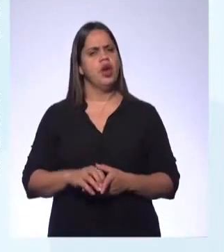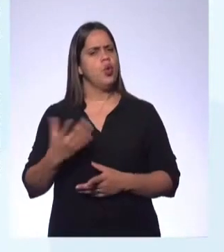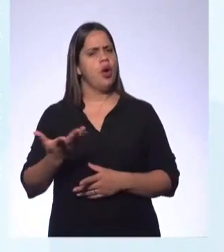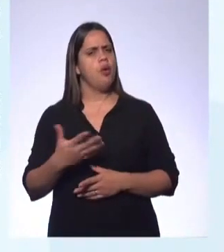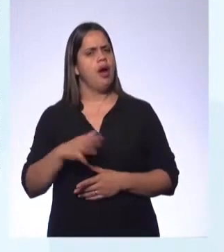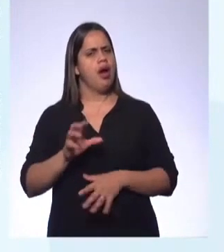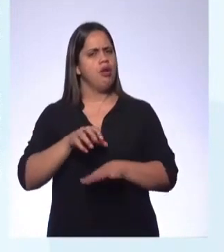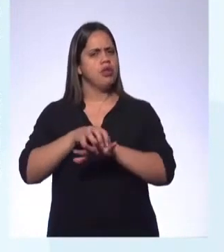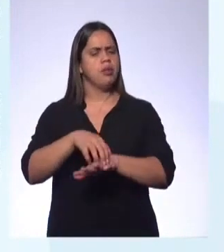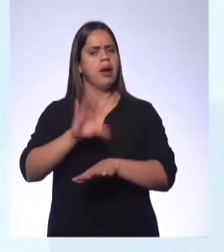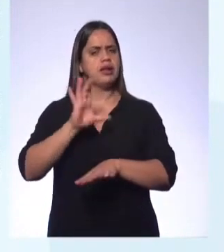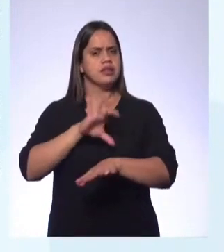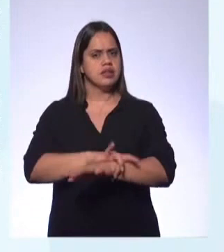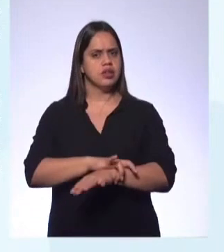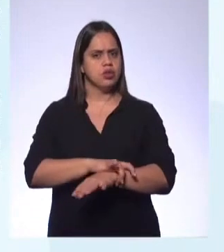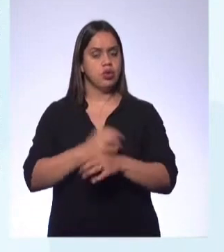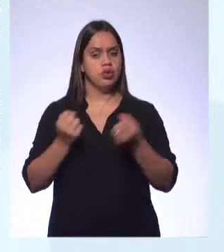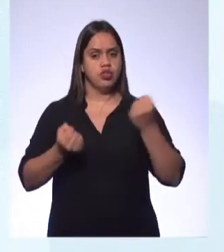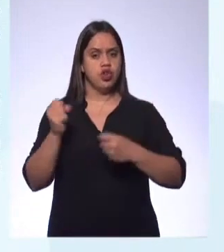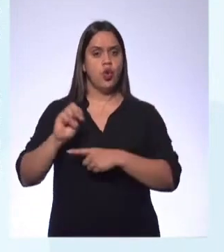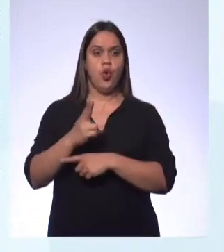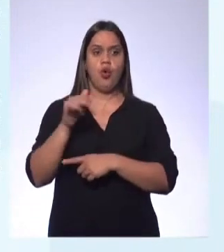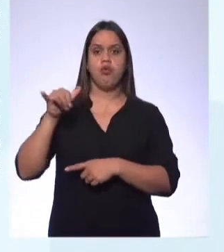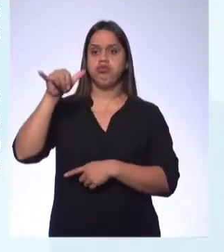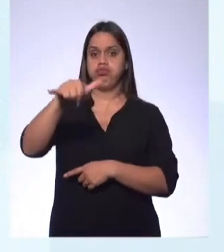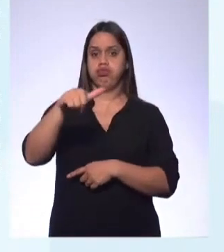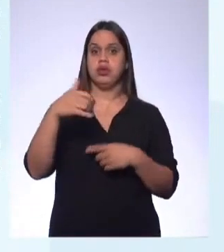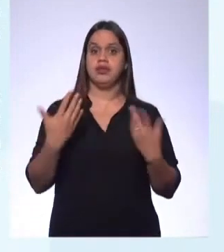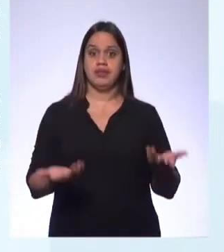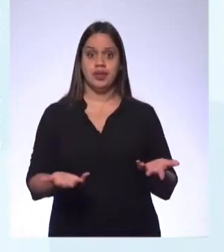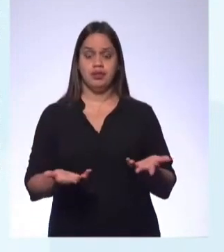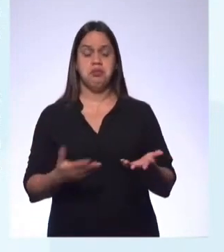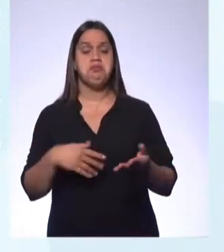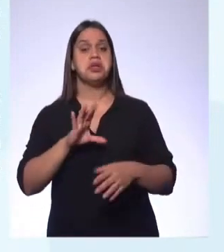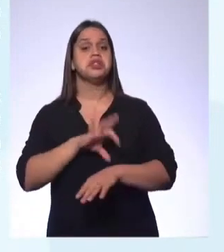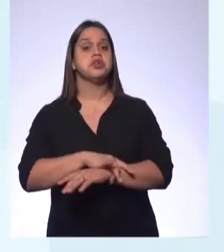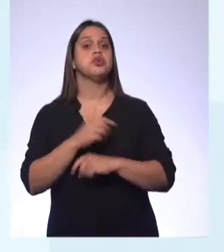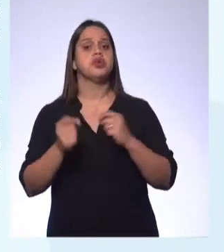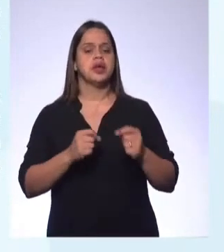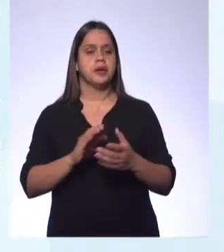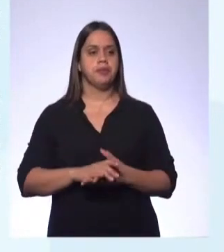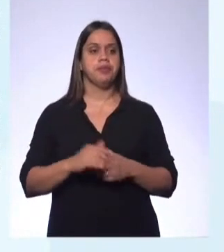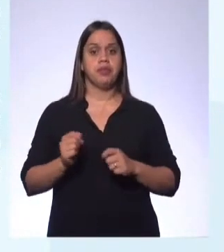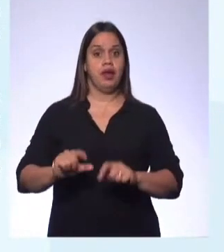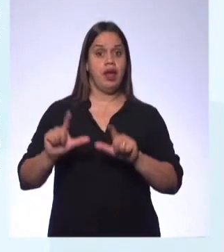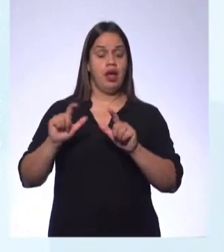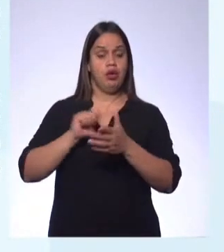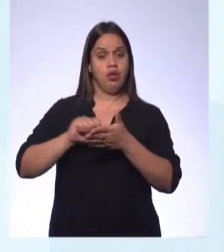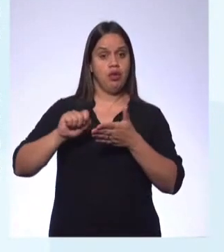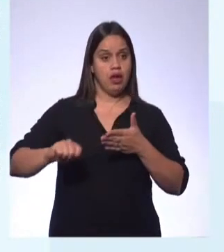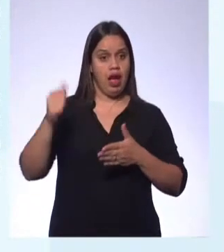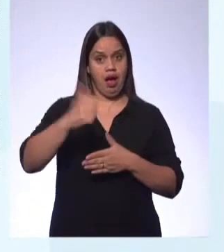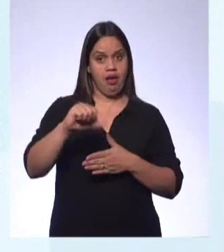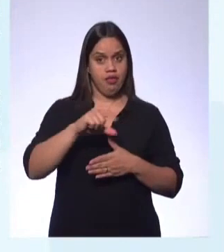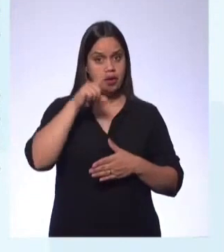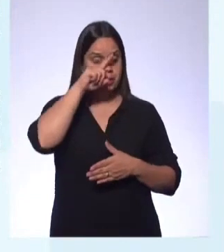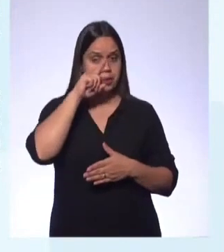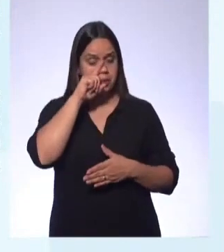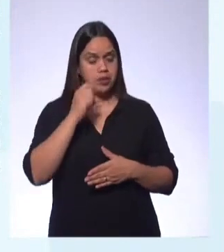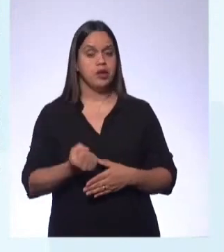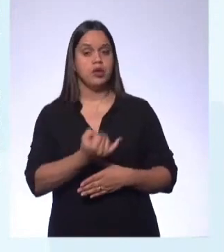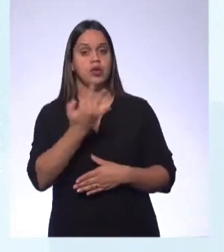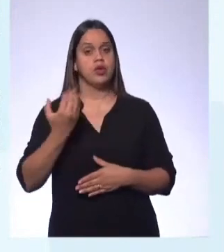seguro, né? Dirigir ou voar? O que é mais seguro? Então, segundo o artigo Avaliando o Risco, os números contra a